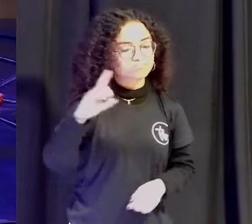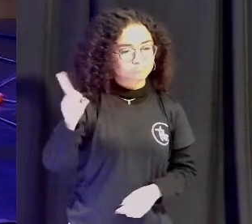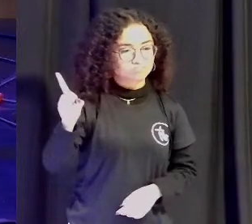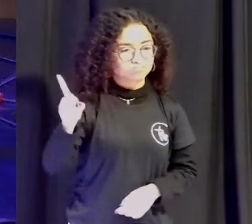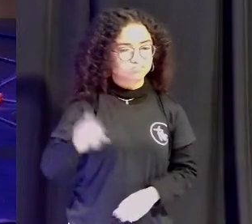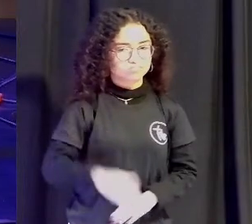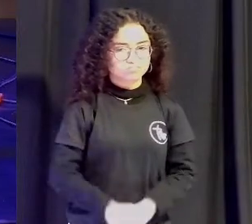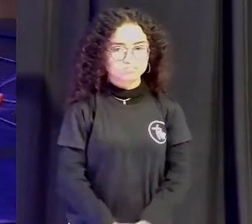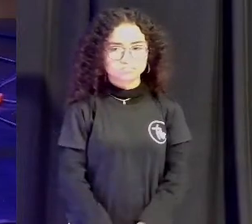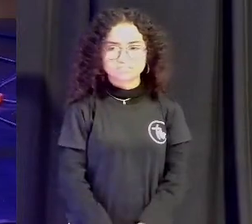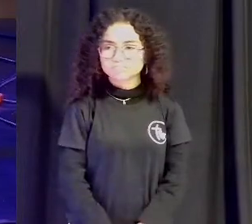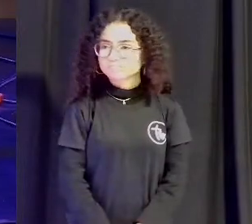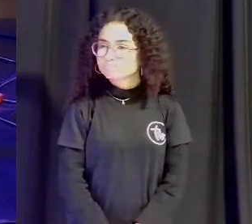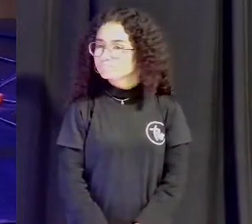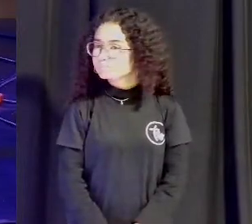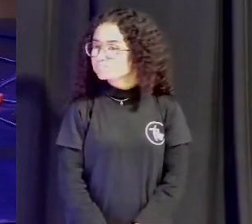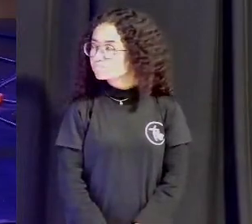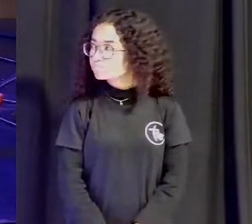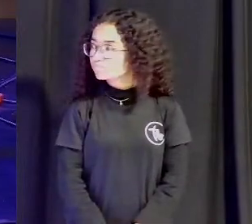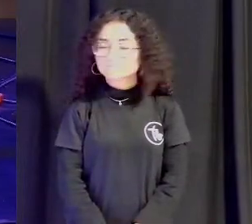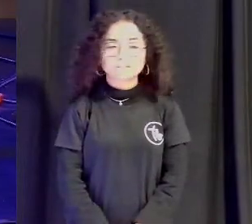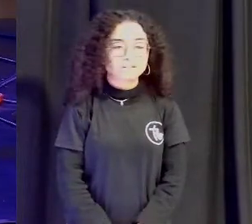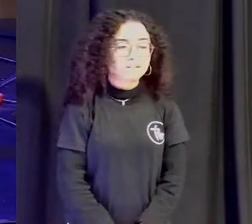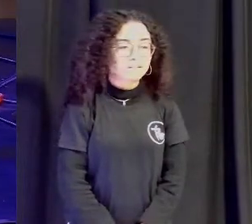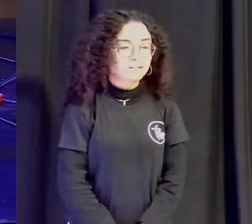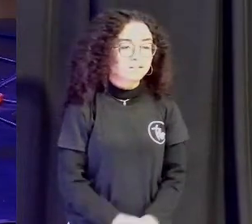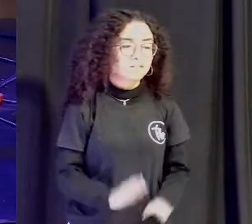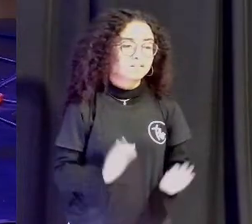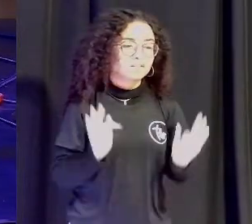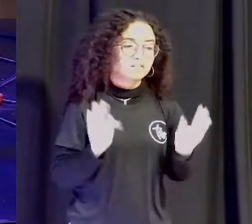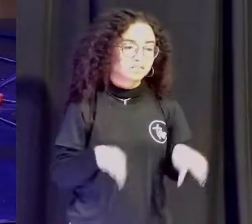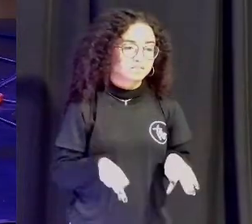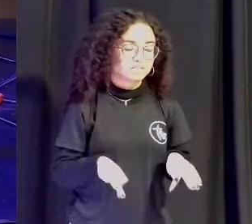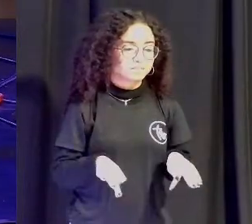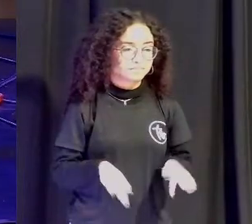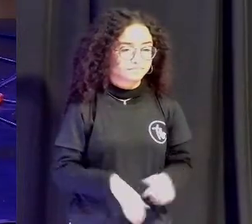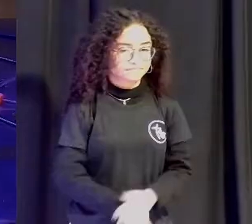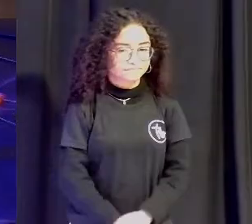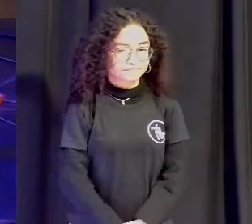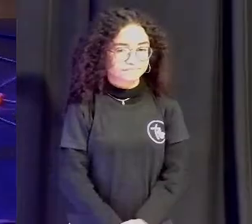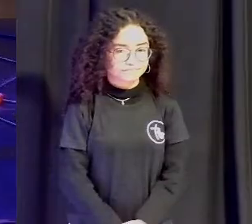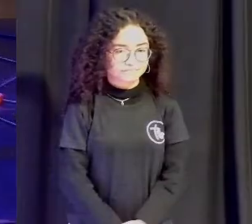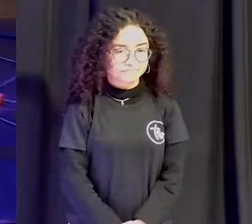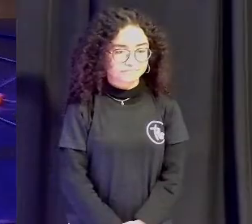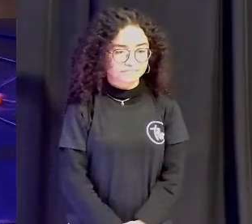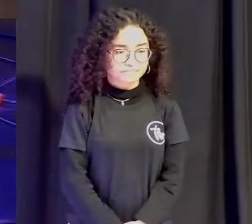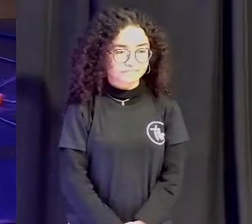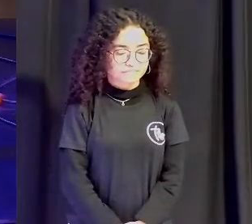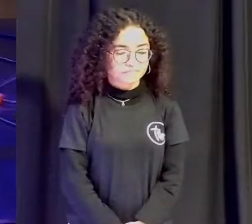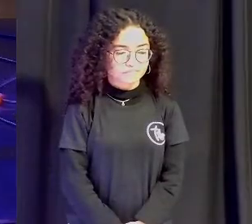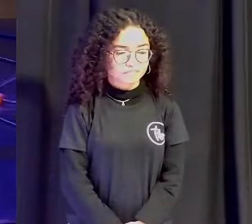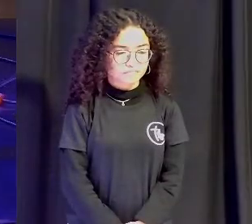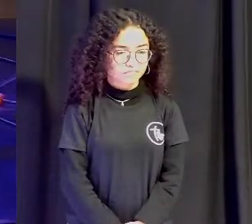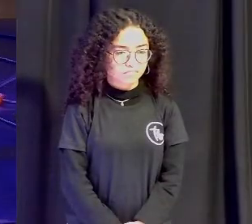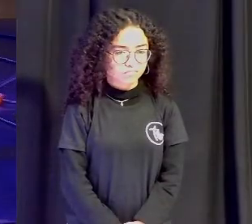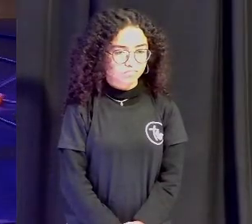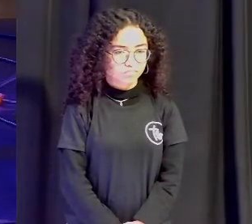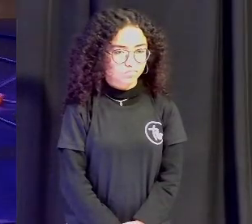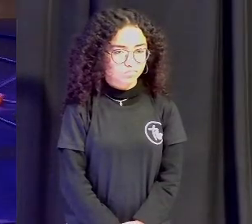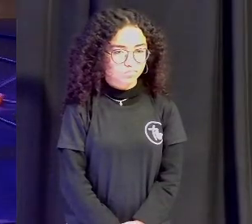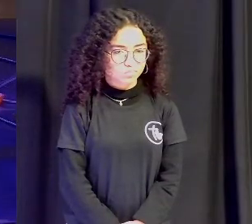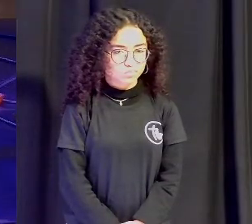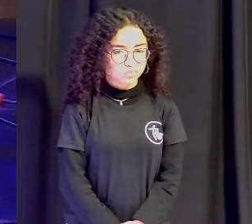Meus irmãos, caminhando para a conclusão da nossa reflexão nessa noite,